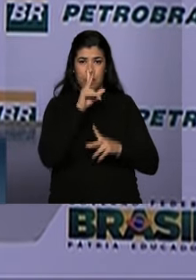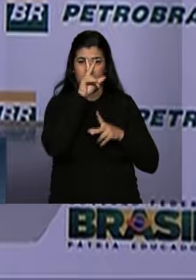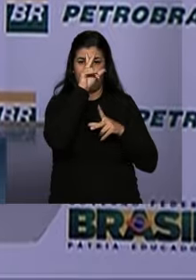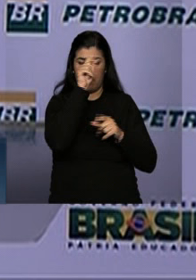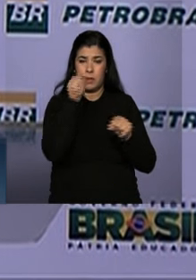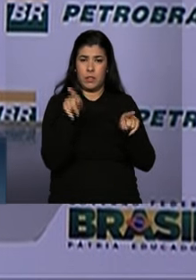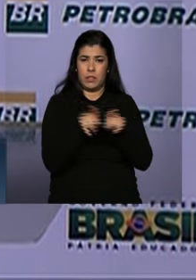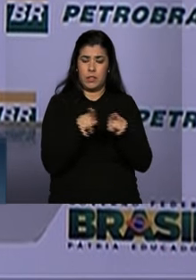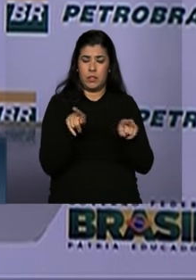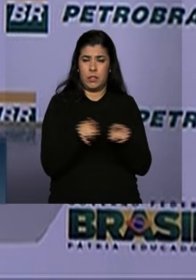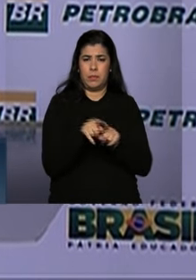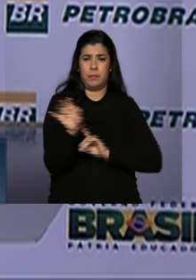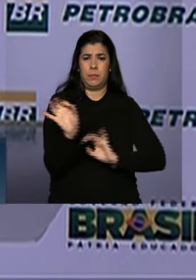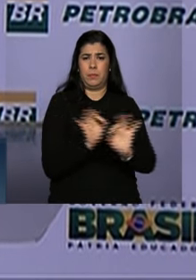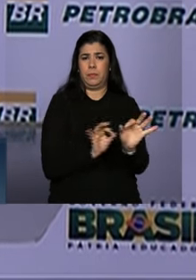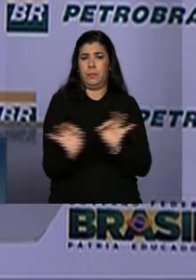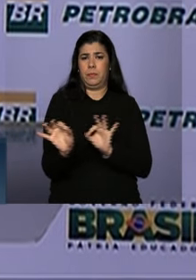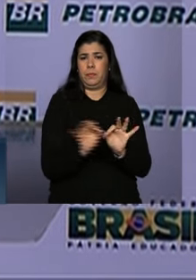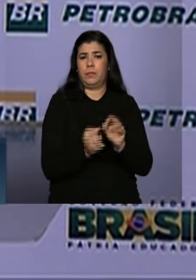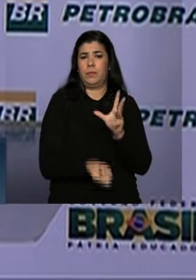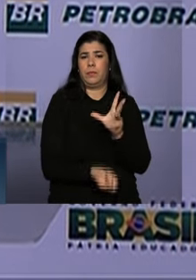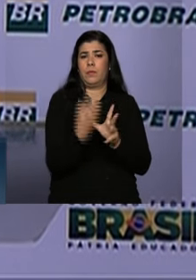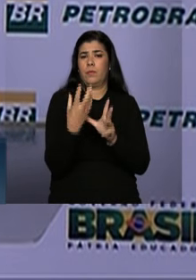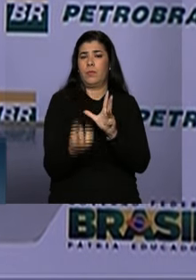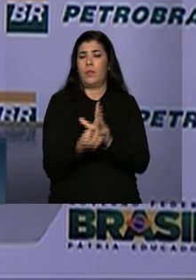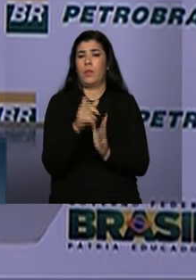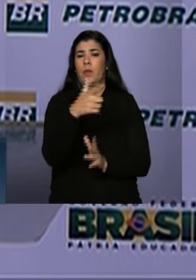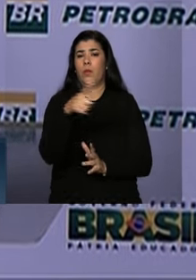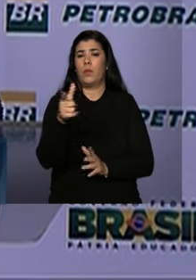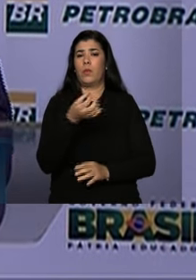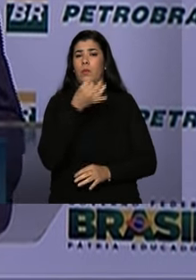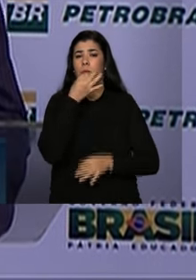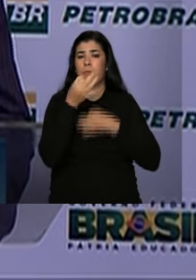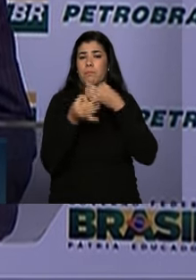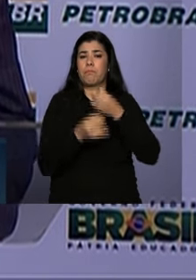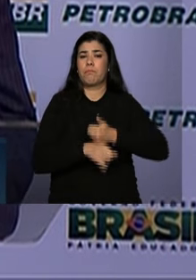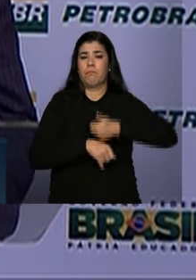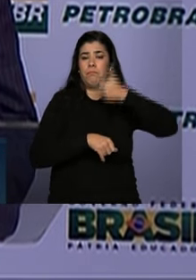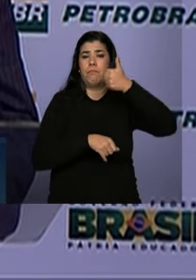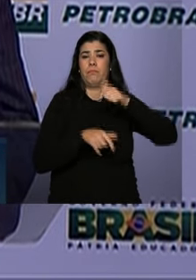e mais preparada para gerar oportunidades de emprego.